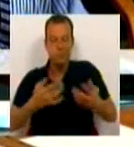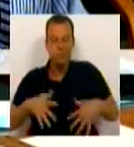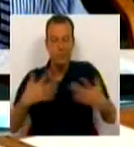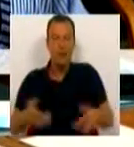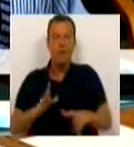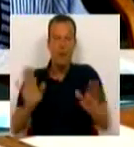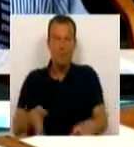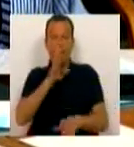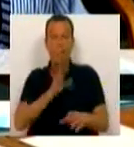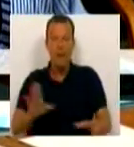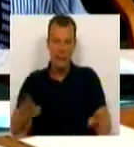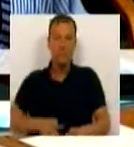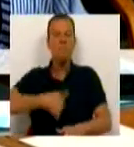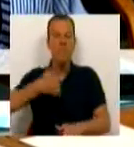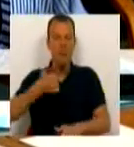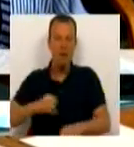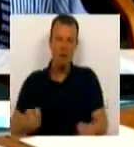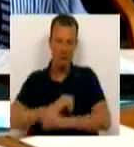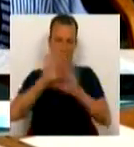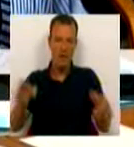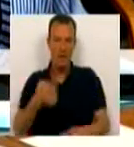para as pessoas ficarem esclarecidas.